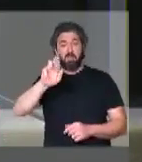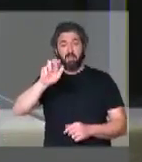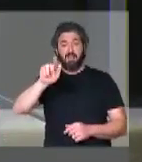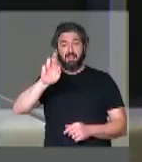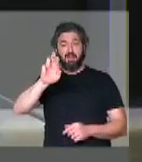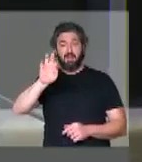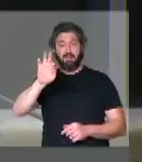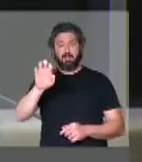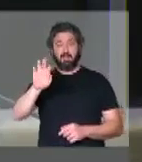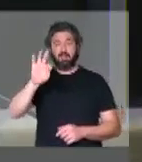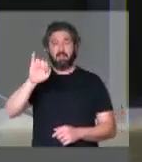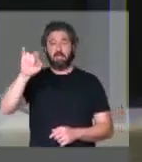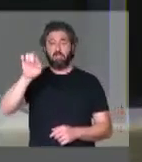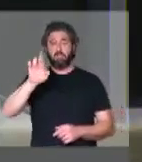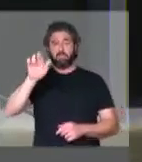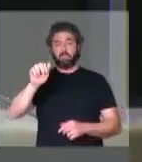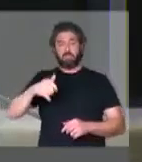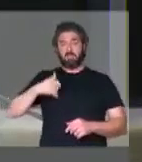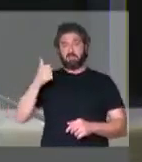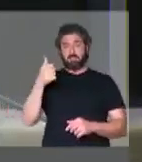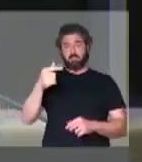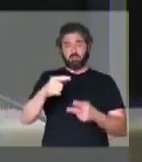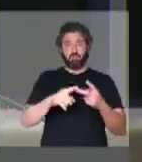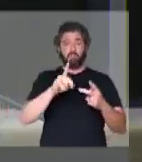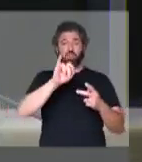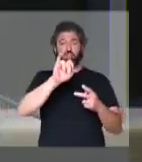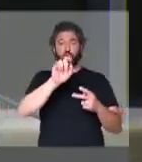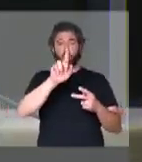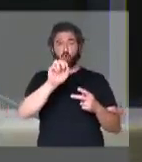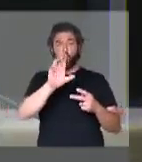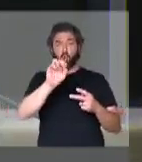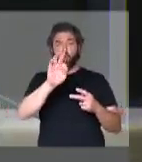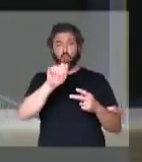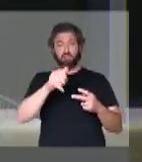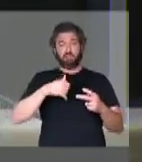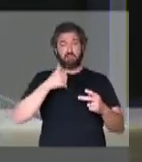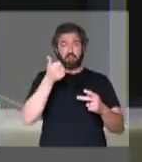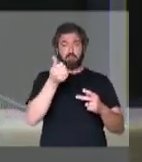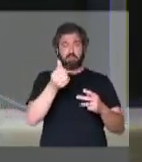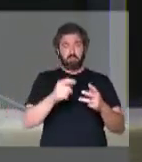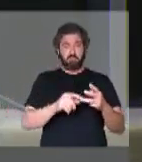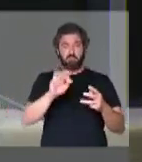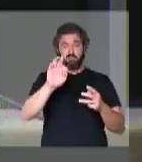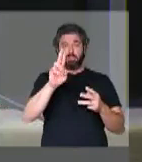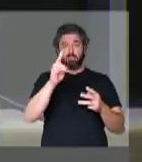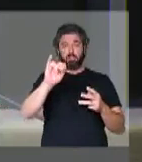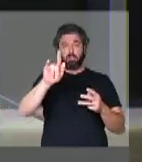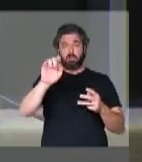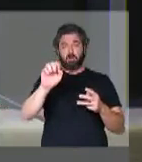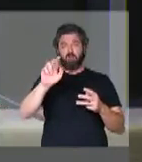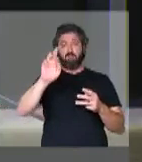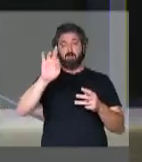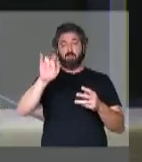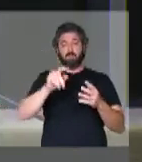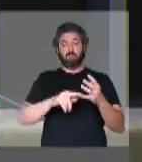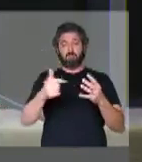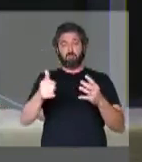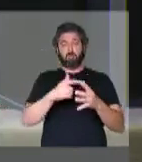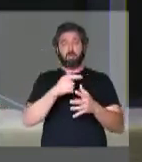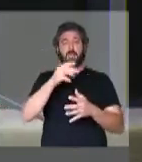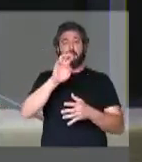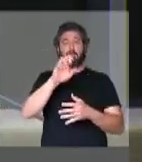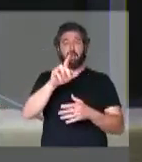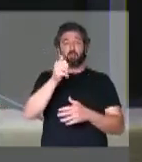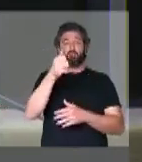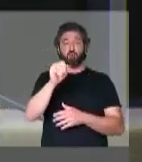Teixeira, 17 anos, o Diogo Costa, 16 anos, o Tiago Freitas, 21 anos, o Lucas, 21 anos, o